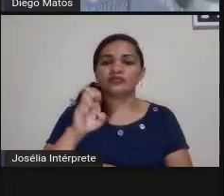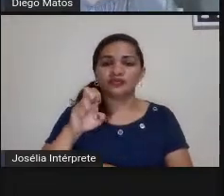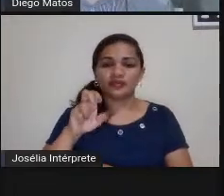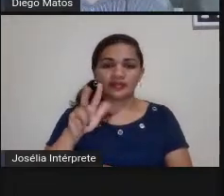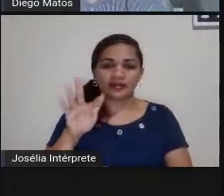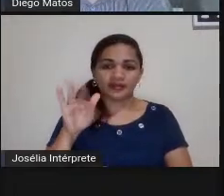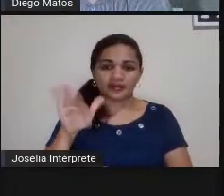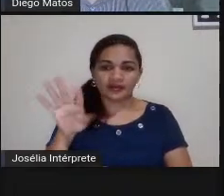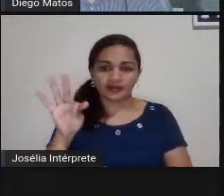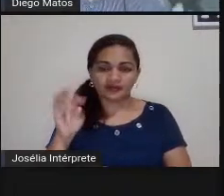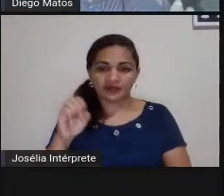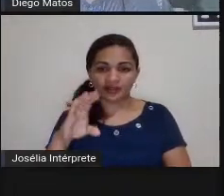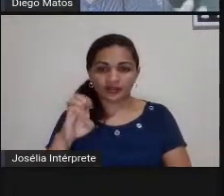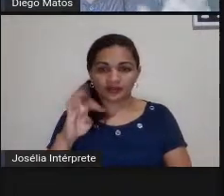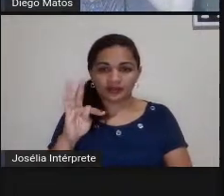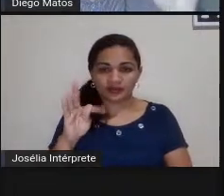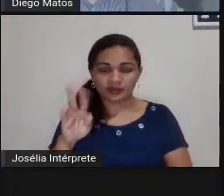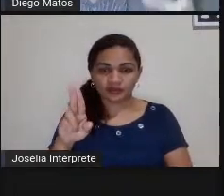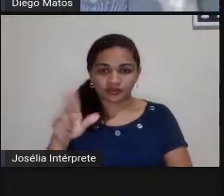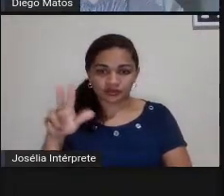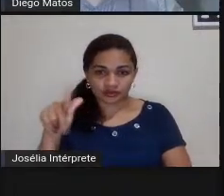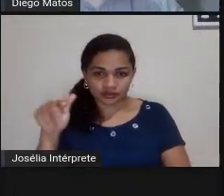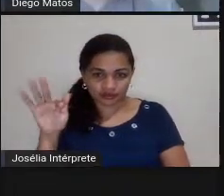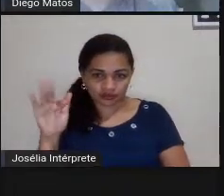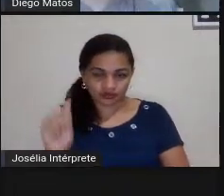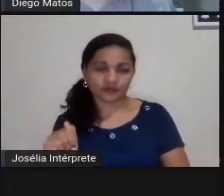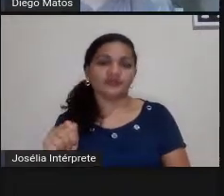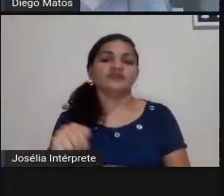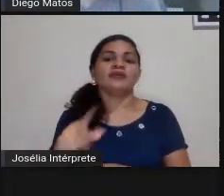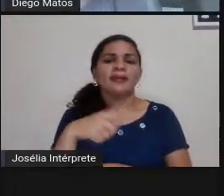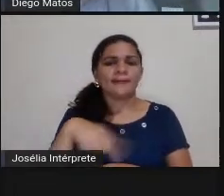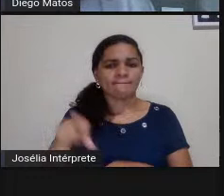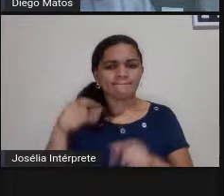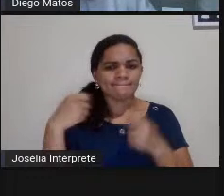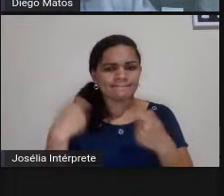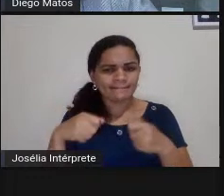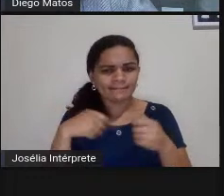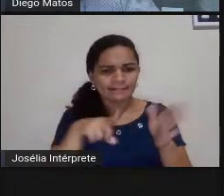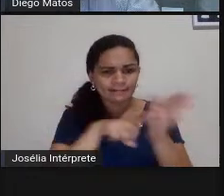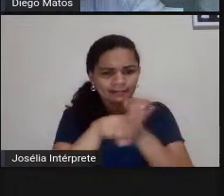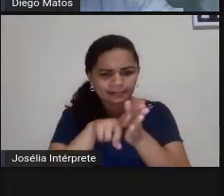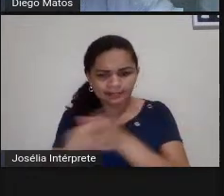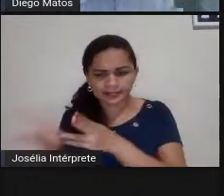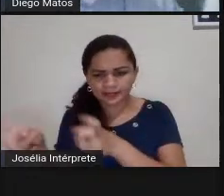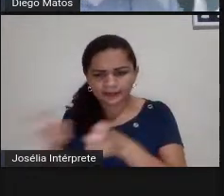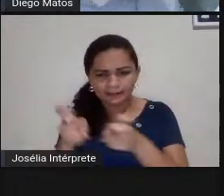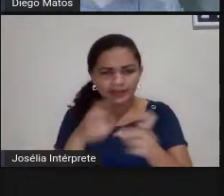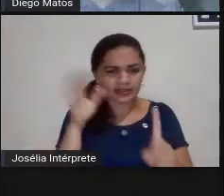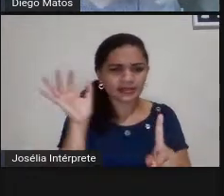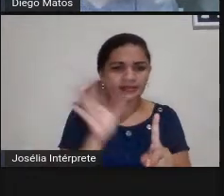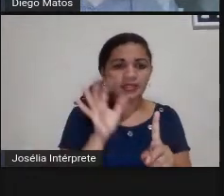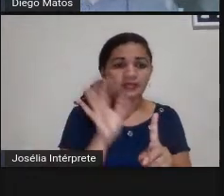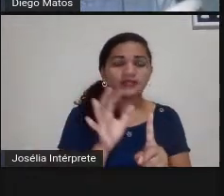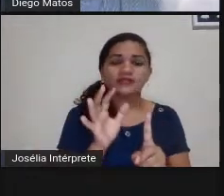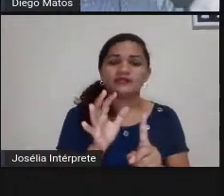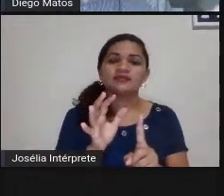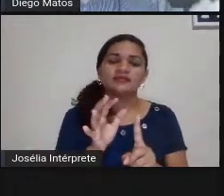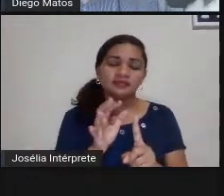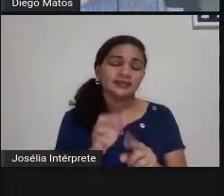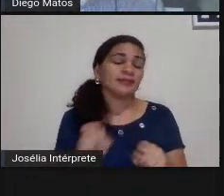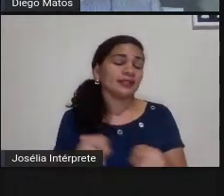determinados fonte de energia ou não mas você sempre tem que analisar os impactos né de todas as formas possíveis